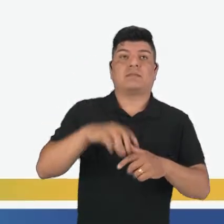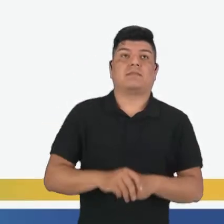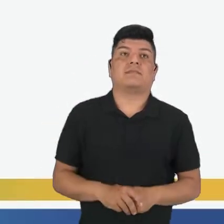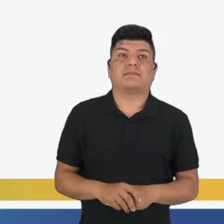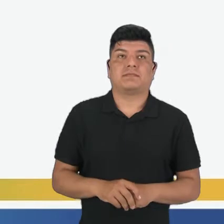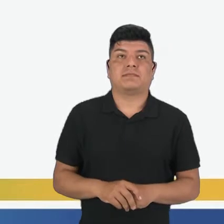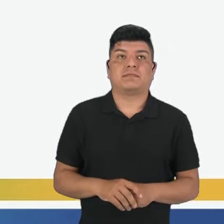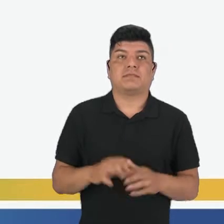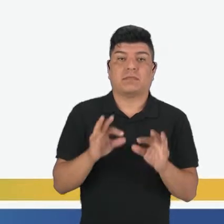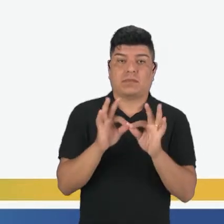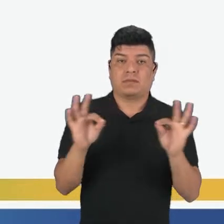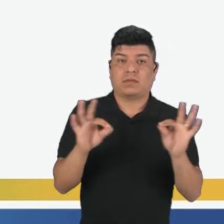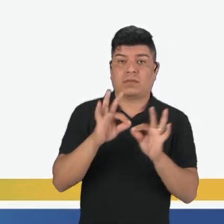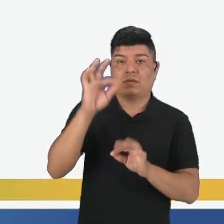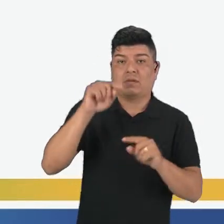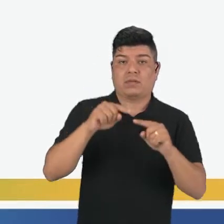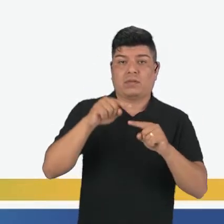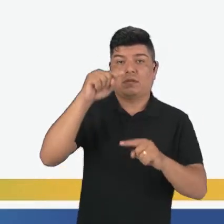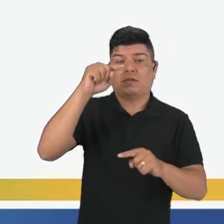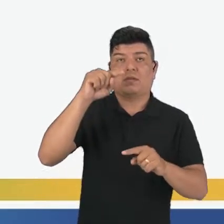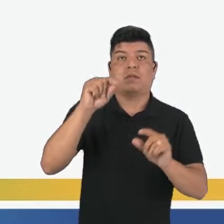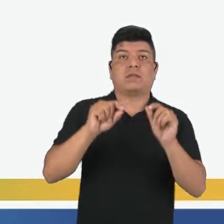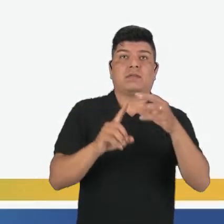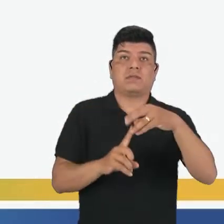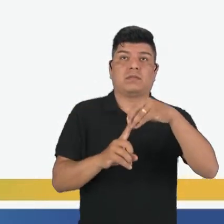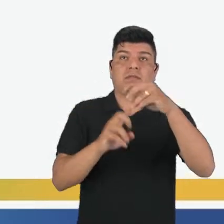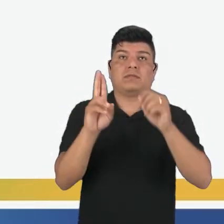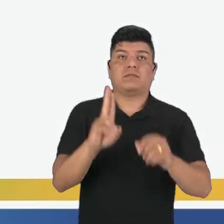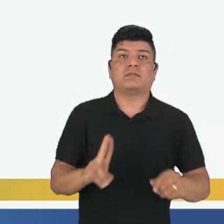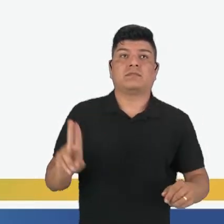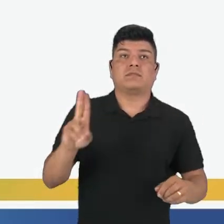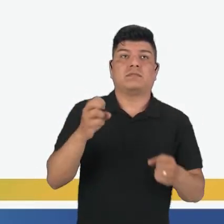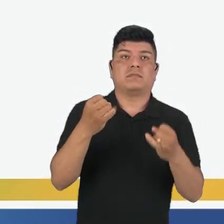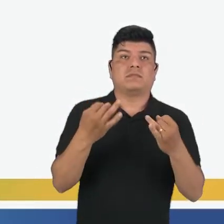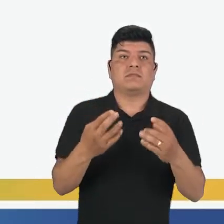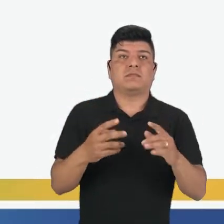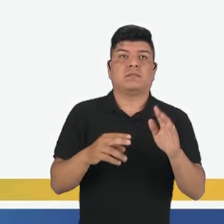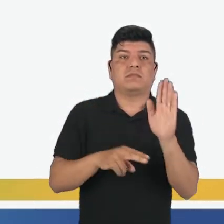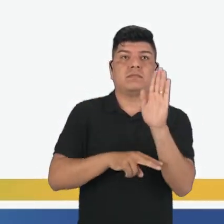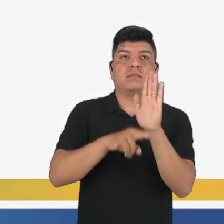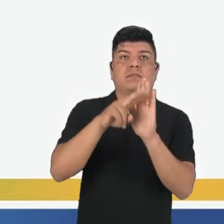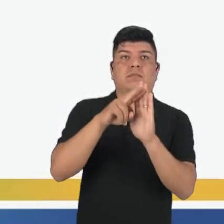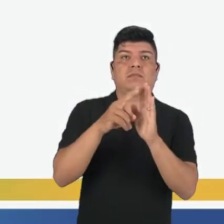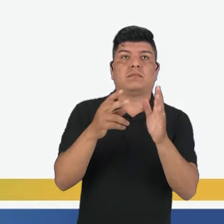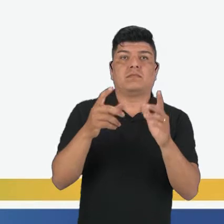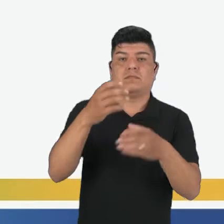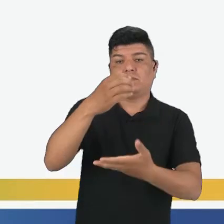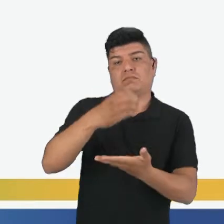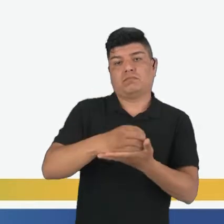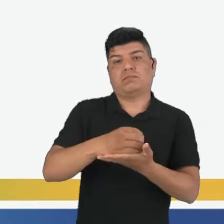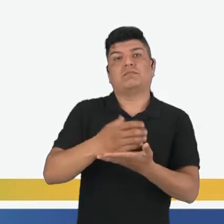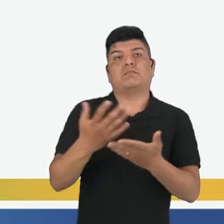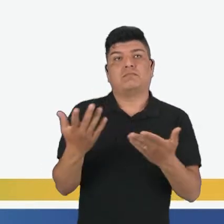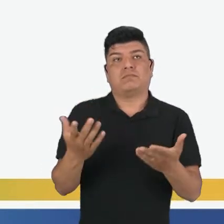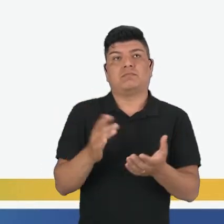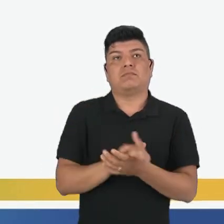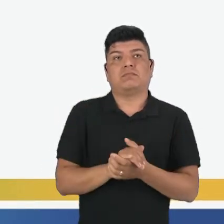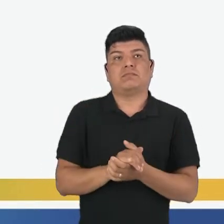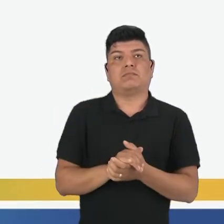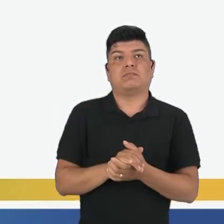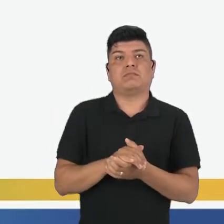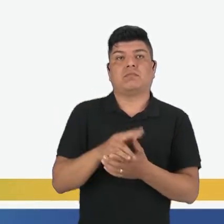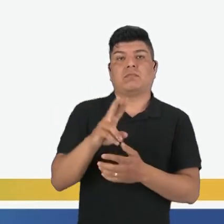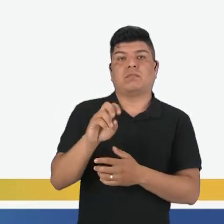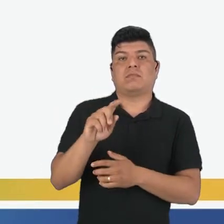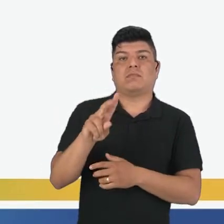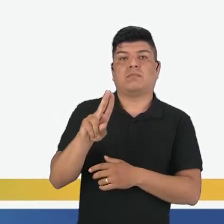capacidade. As medidas de capacidade representam as unidades usadas para definir o volume no interior de um recipiente.